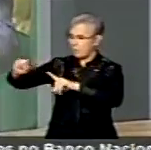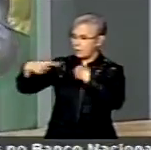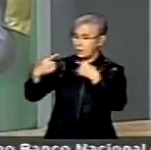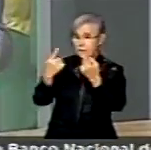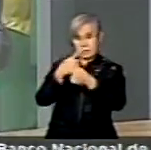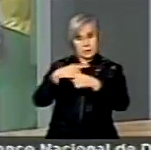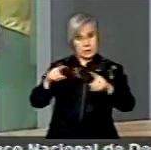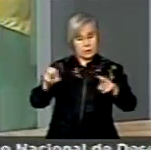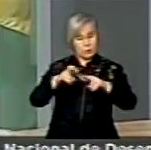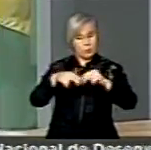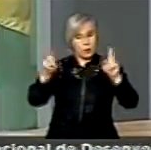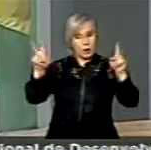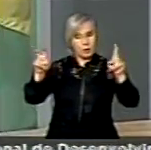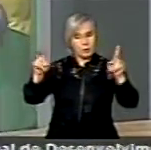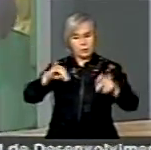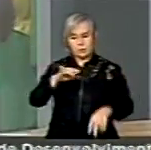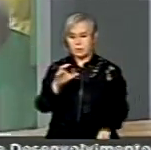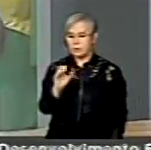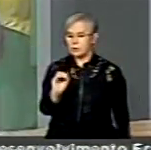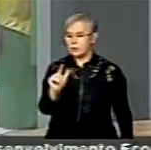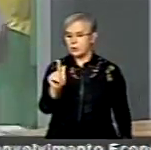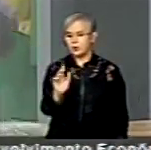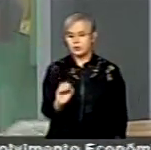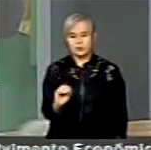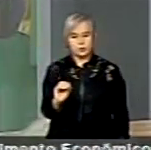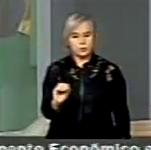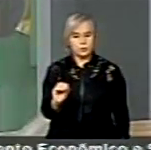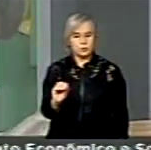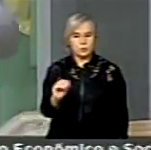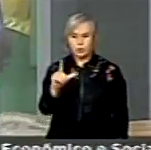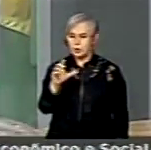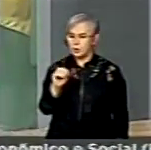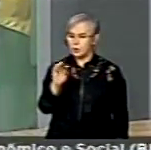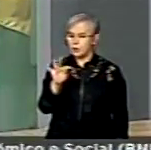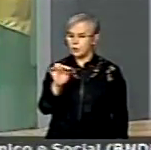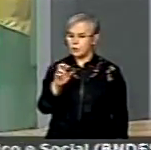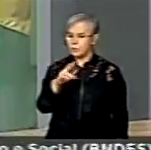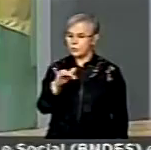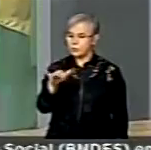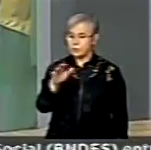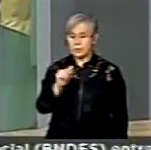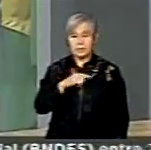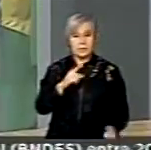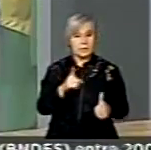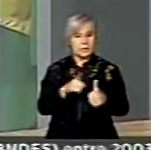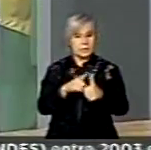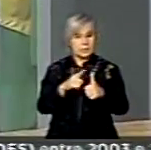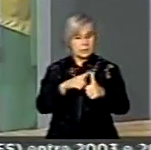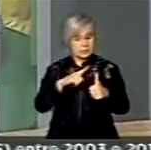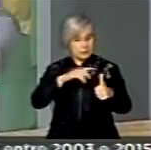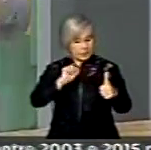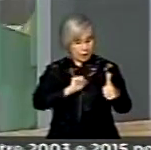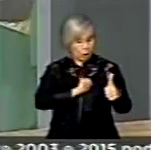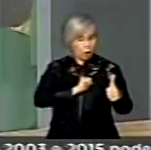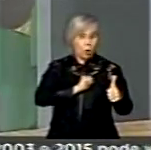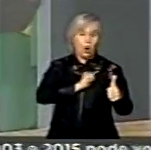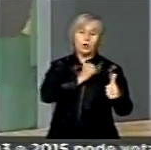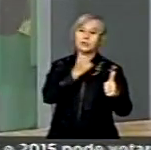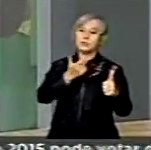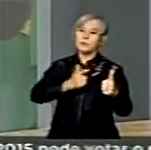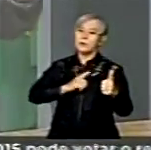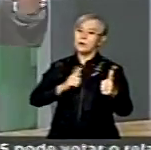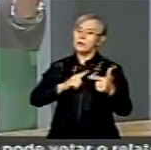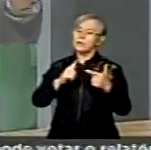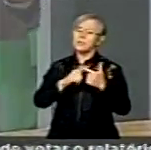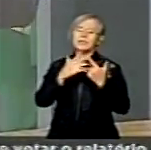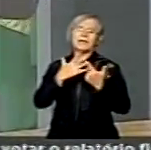dos jogos é um tema que traz ódio e traz paixões. Há quem o defenda